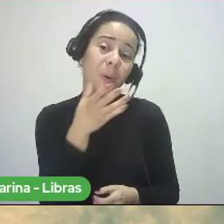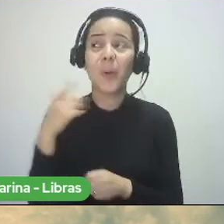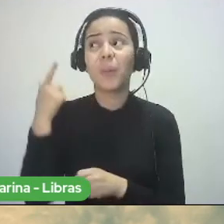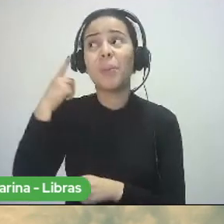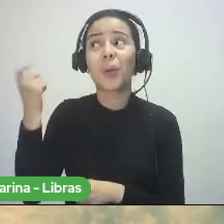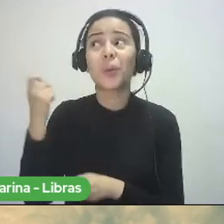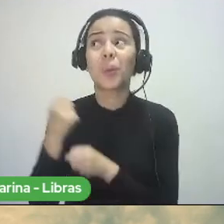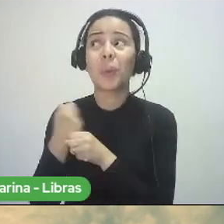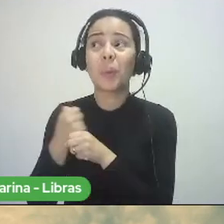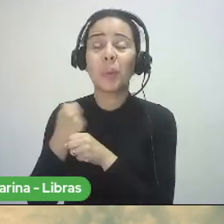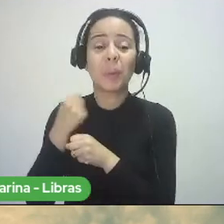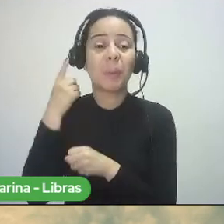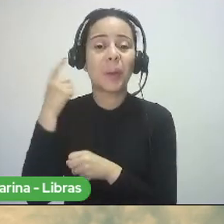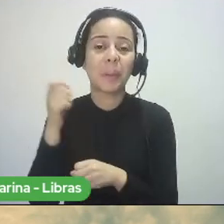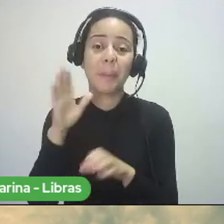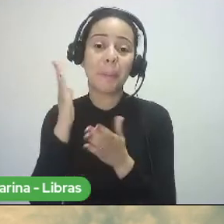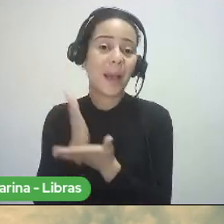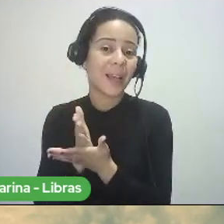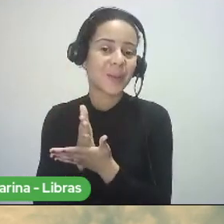pode abrir para perguntas.